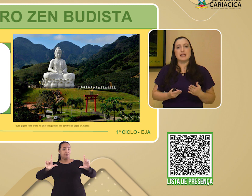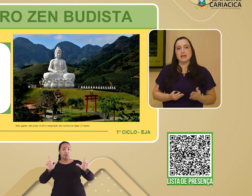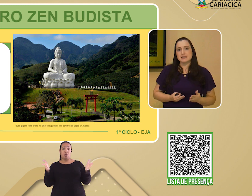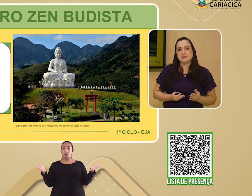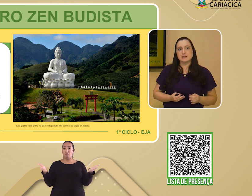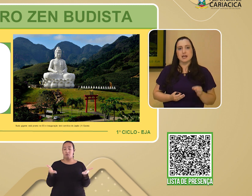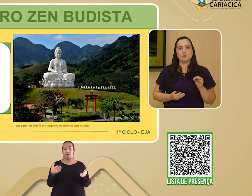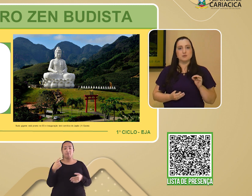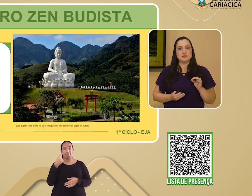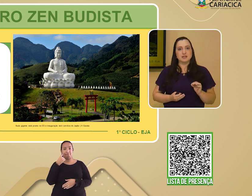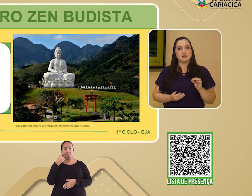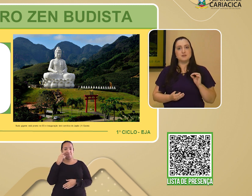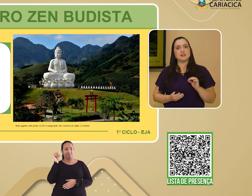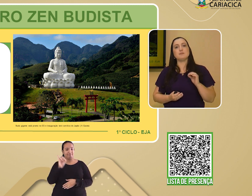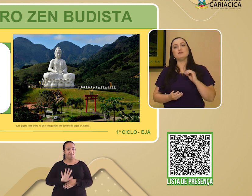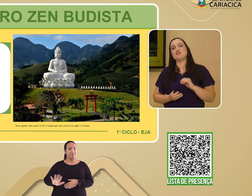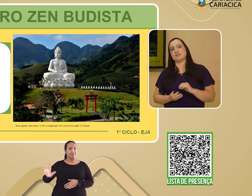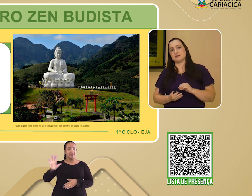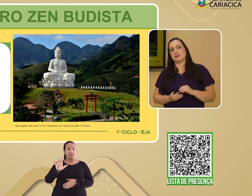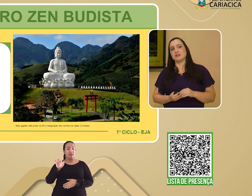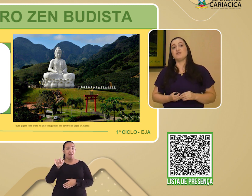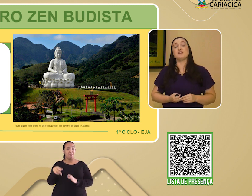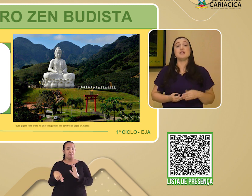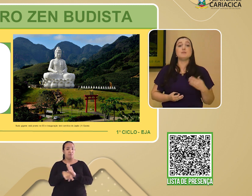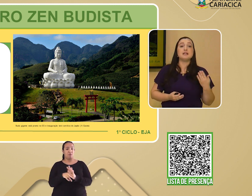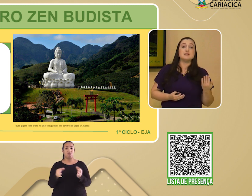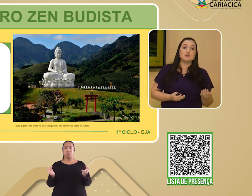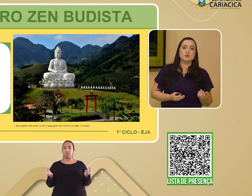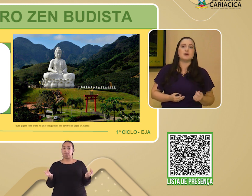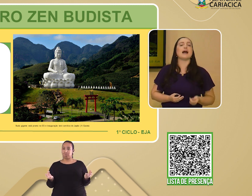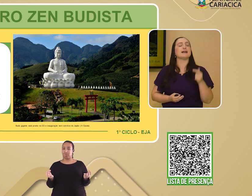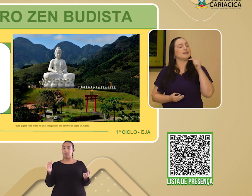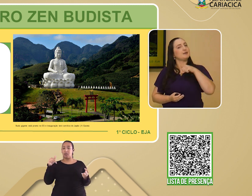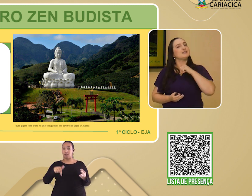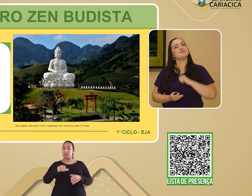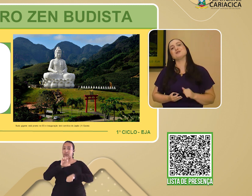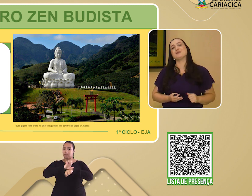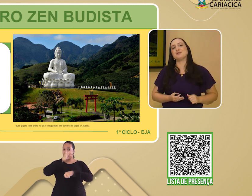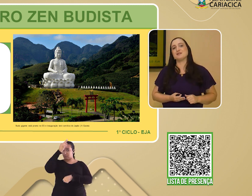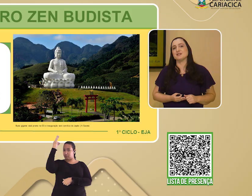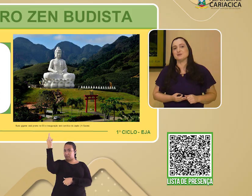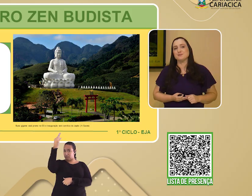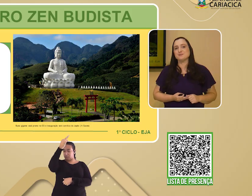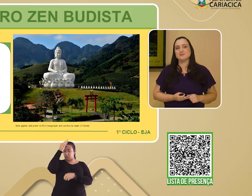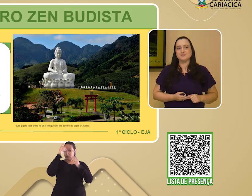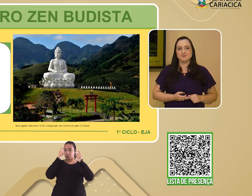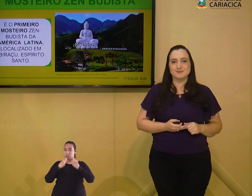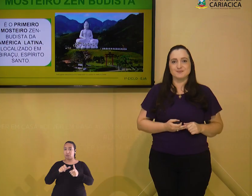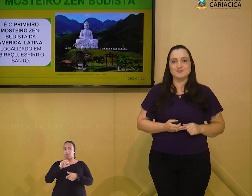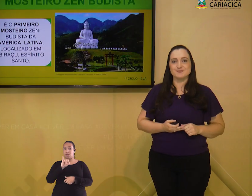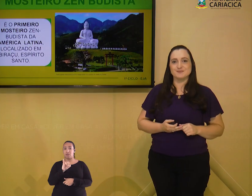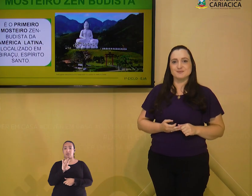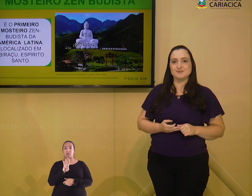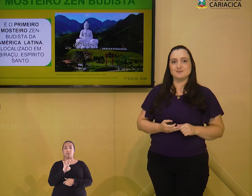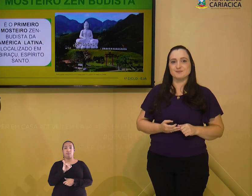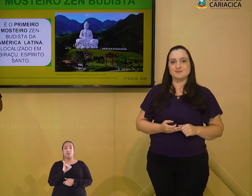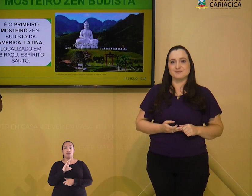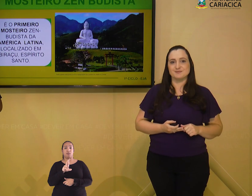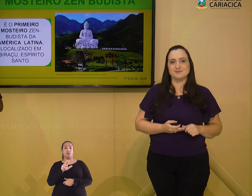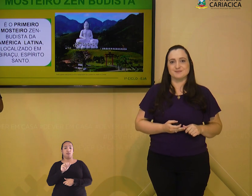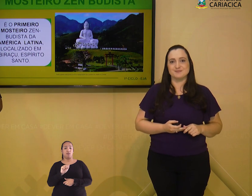tela. Esse é o Mosteiro Zen Budista, que fica em Ibiraçu, aqui mesmo no Espírito Santo. Você já